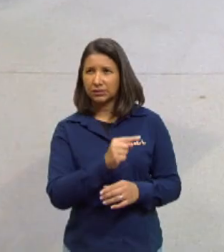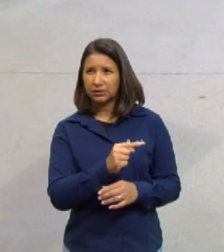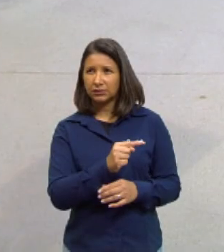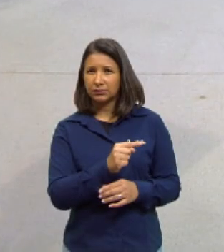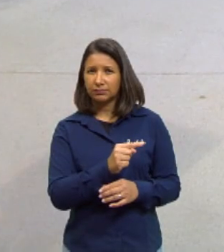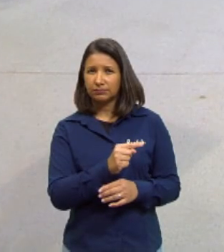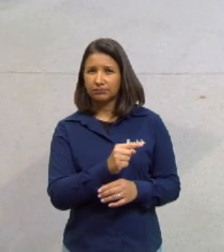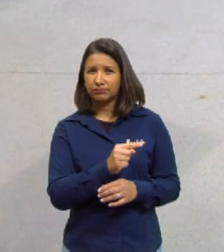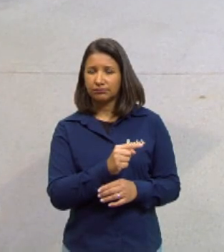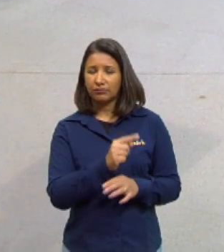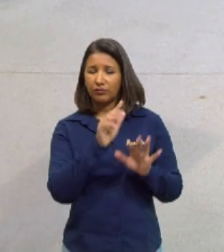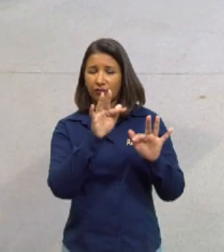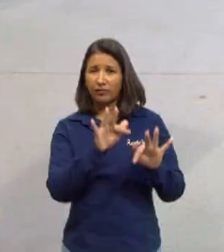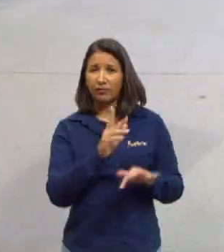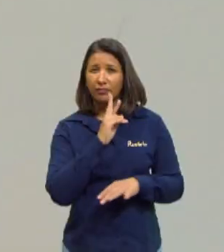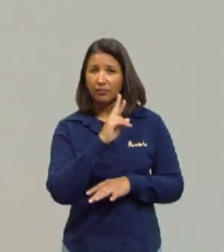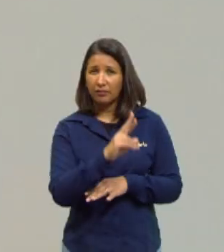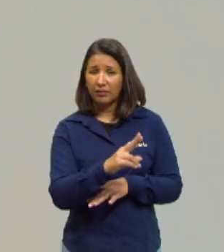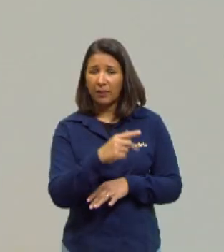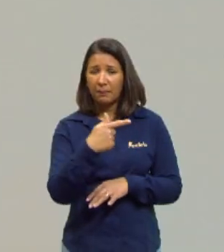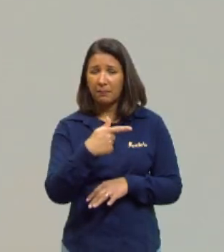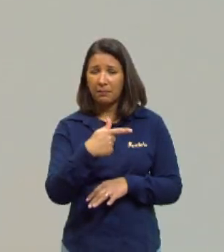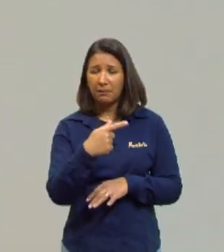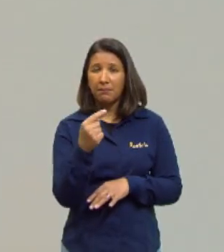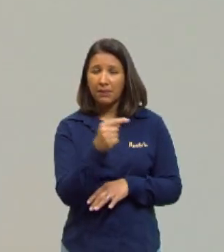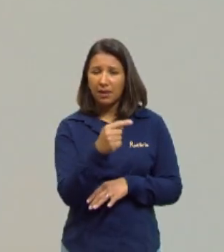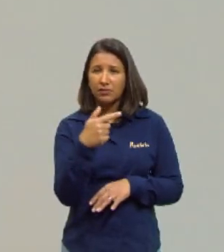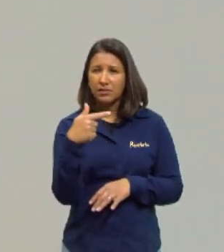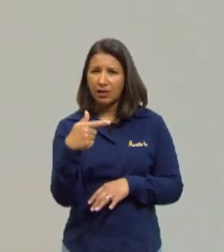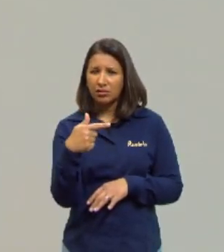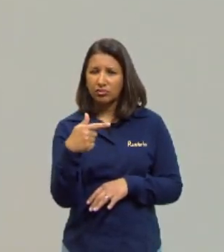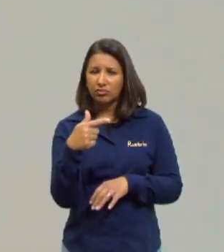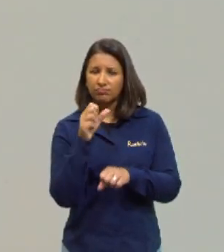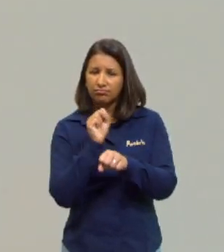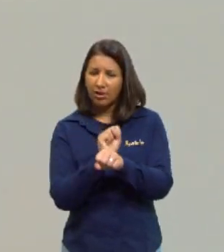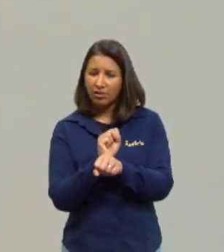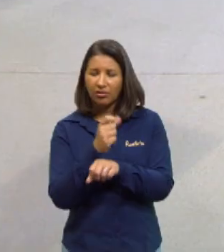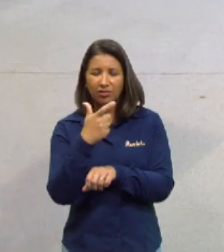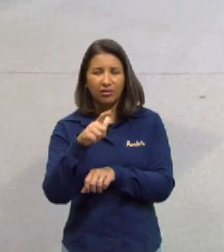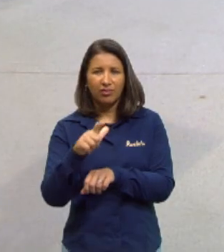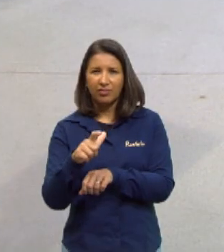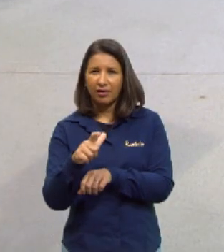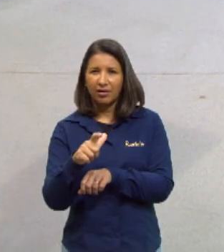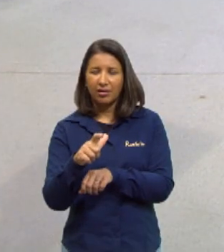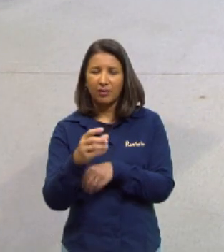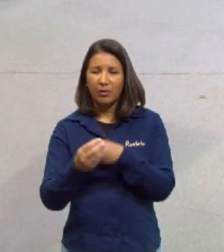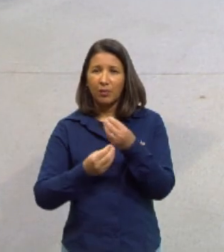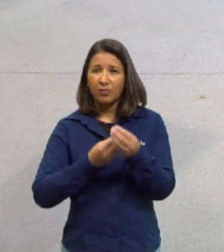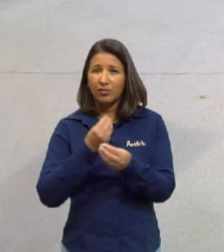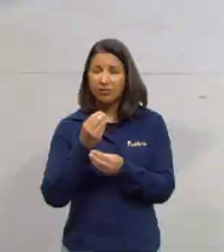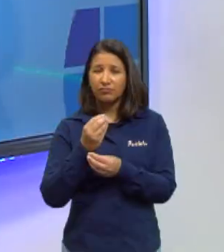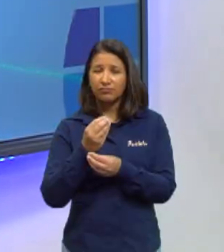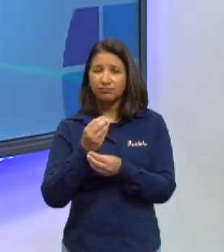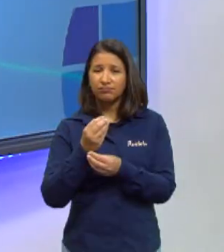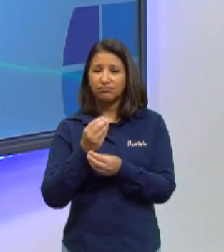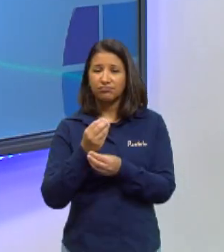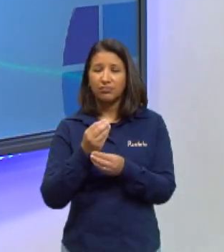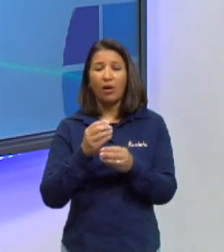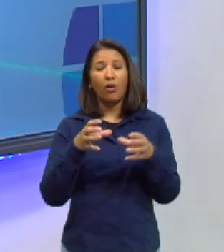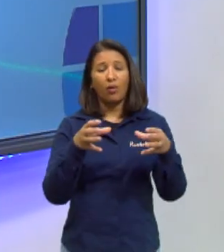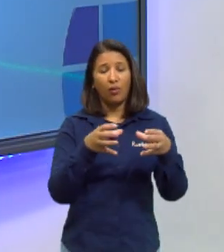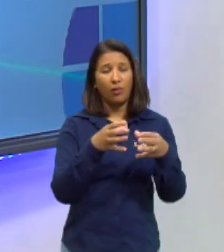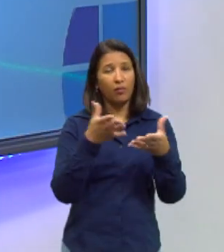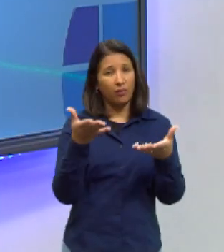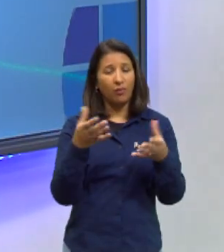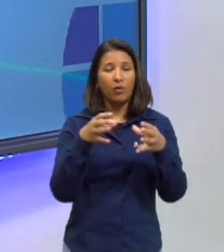essa solução aqui. Ah, menos 7 ali no delta. Parou, não tem solução, volta lá e diz, ó, o conjunto